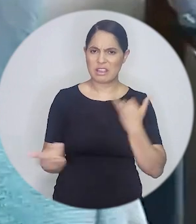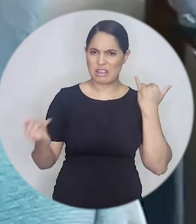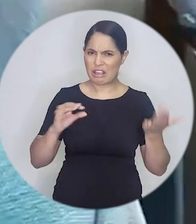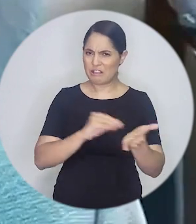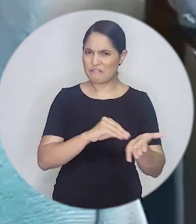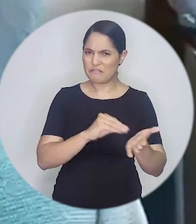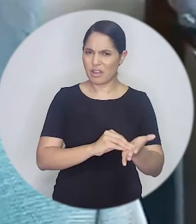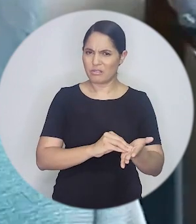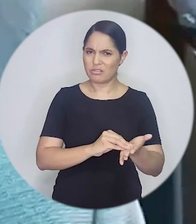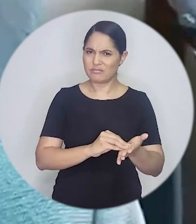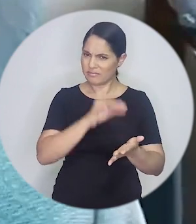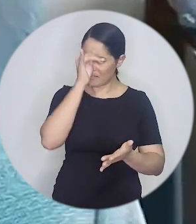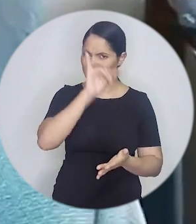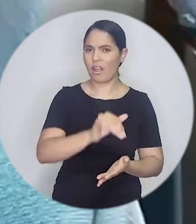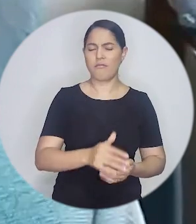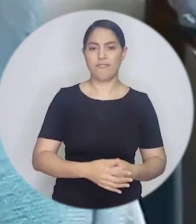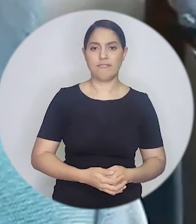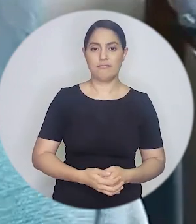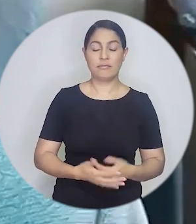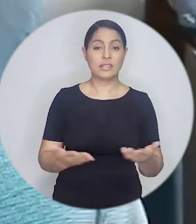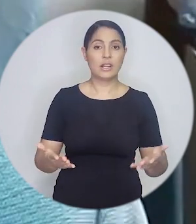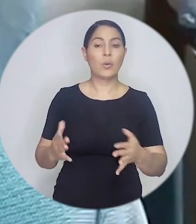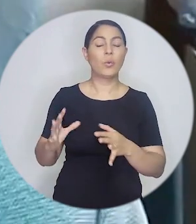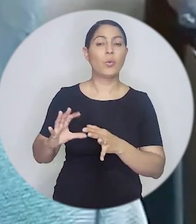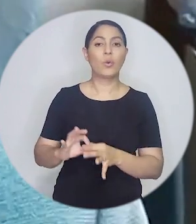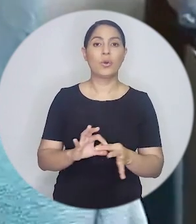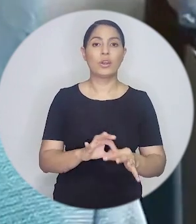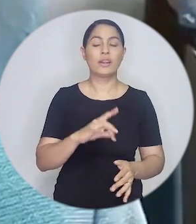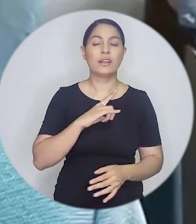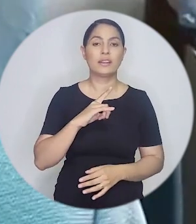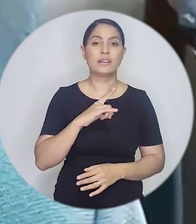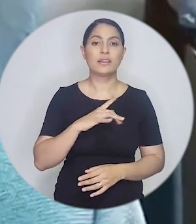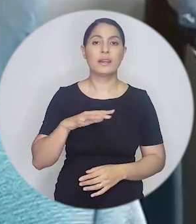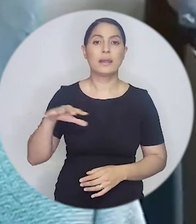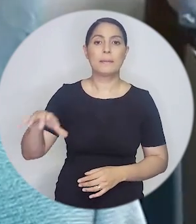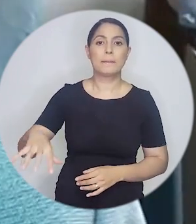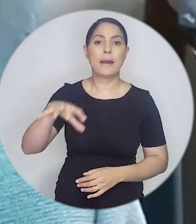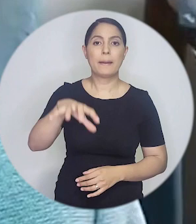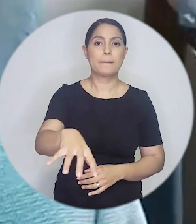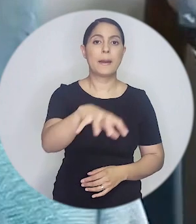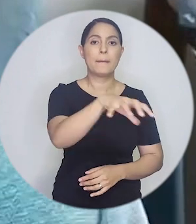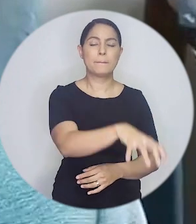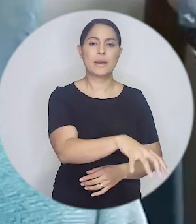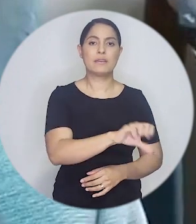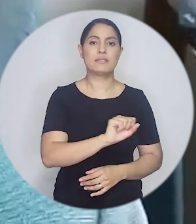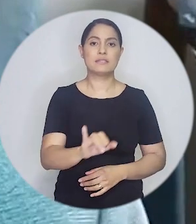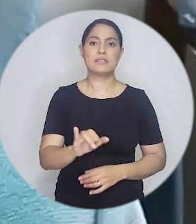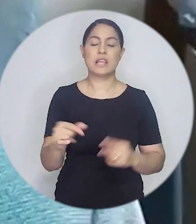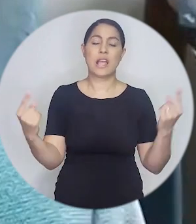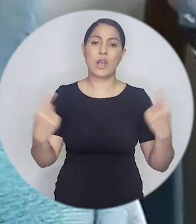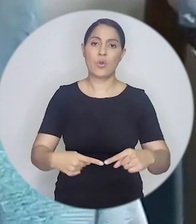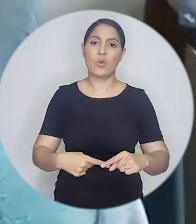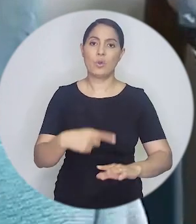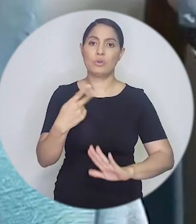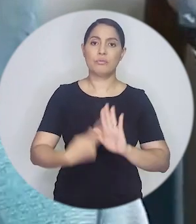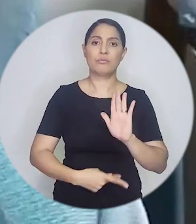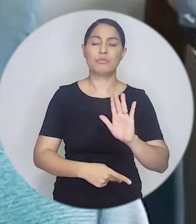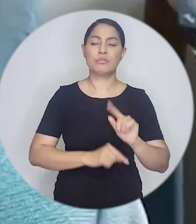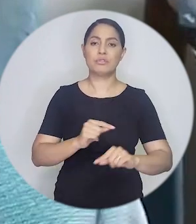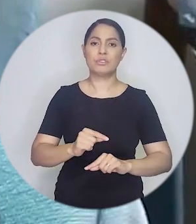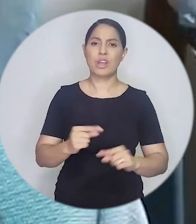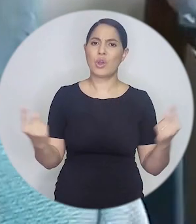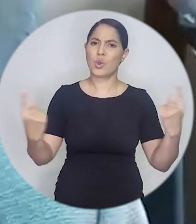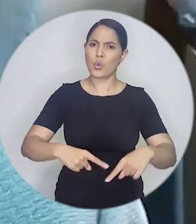prejudicial ao Estado democrático de direito. Um argumento suscitado pelos setores que se opõem ao projeto é de que